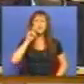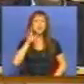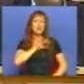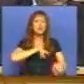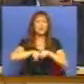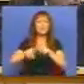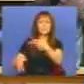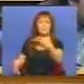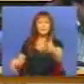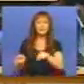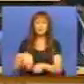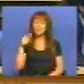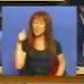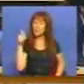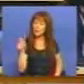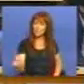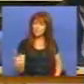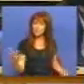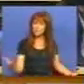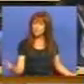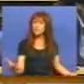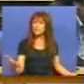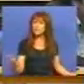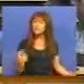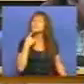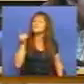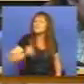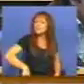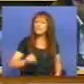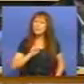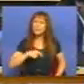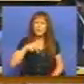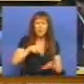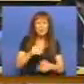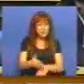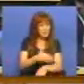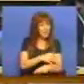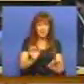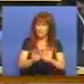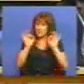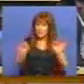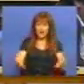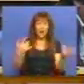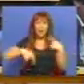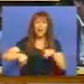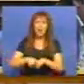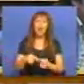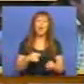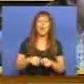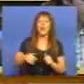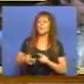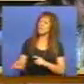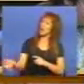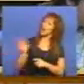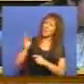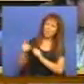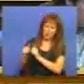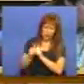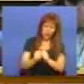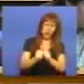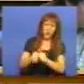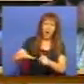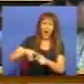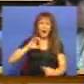Sras. e Srs. Deputados, o Bloco de Esquerda reitera às suas posições anteriores, não anda a reboque de nenhum acontecimento